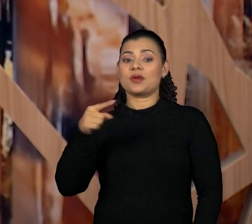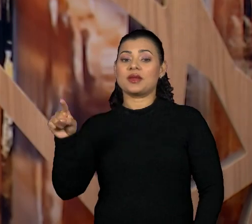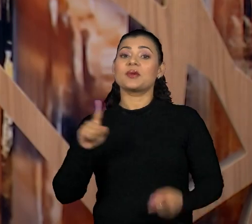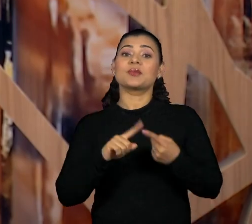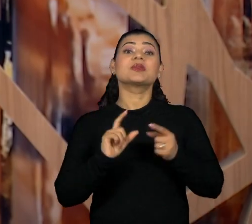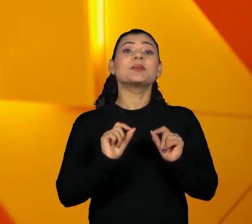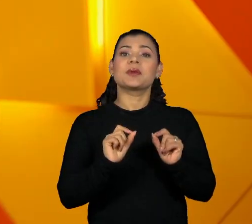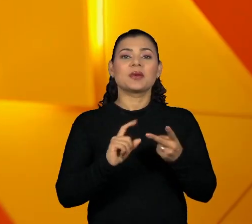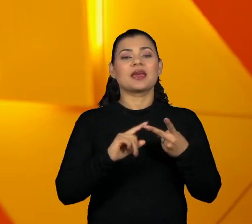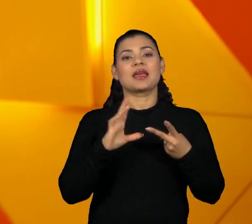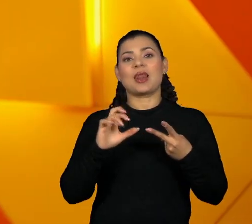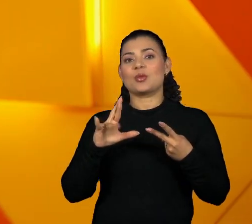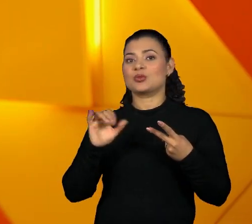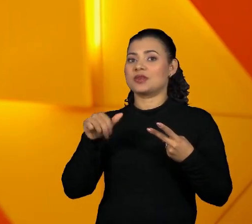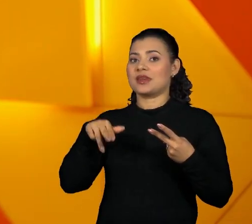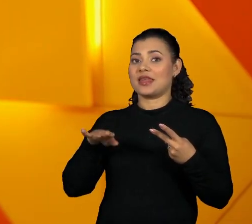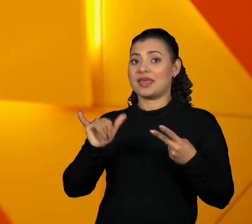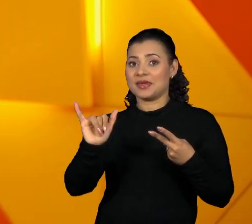Roberto.